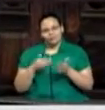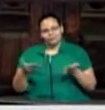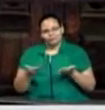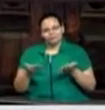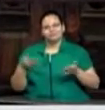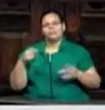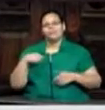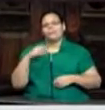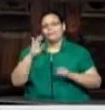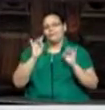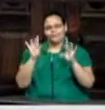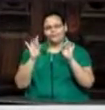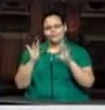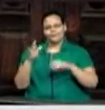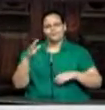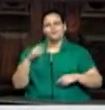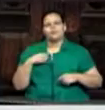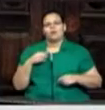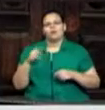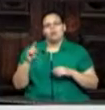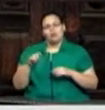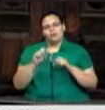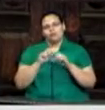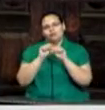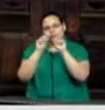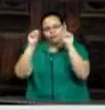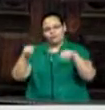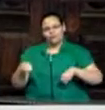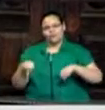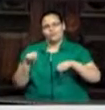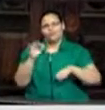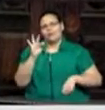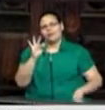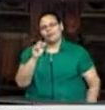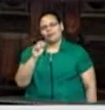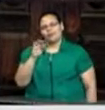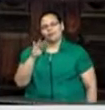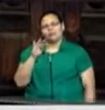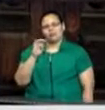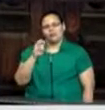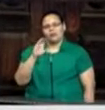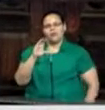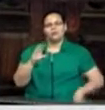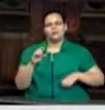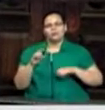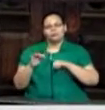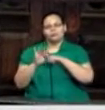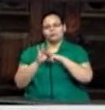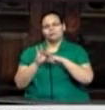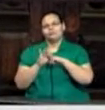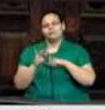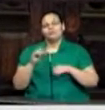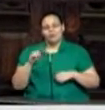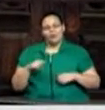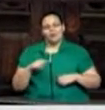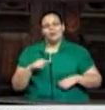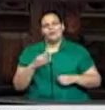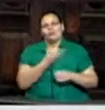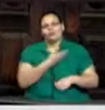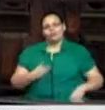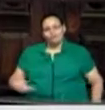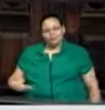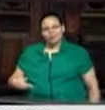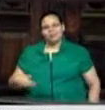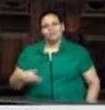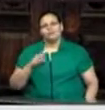recentemente, a prioridade do sistema FAETEC. O governo Cabral Pezão começou a dar